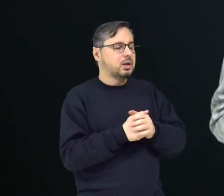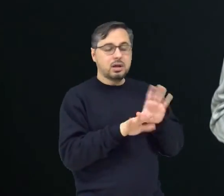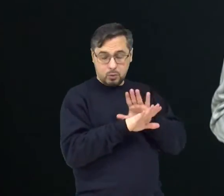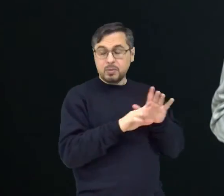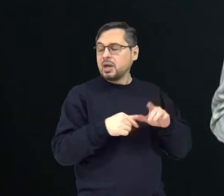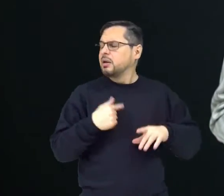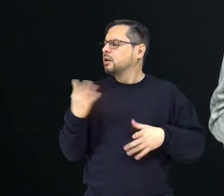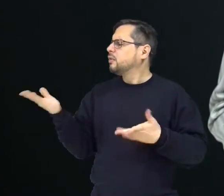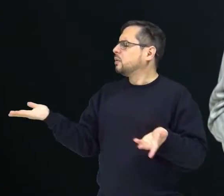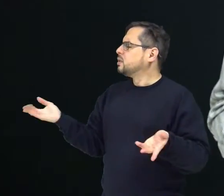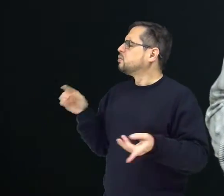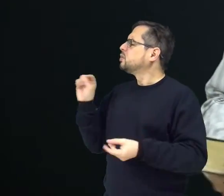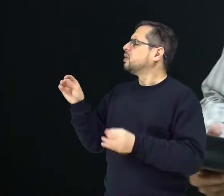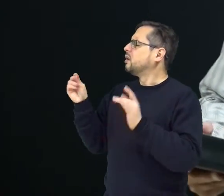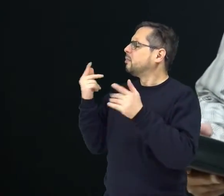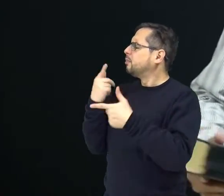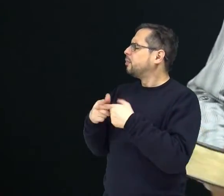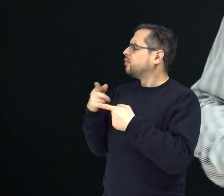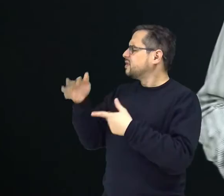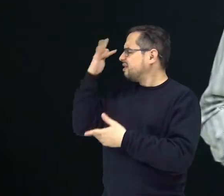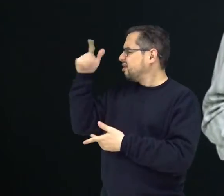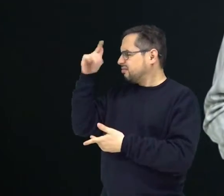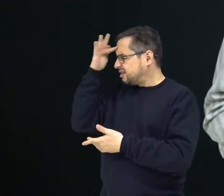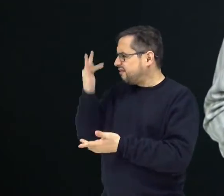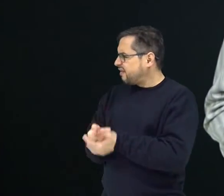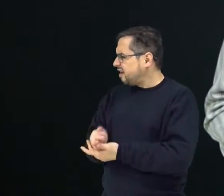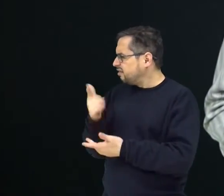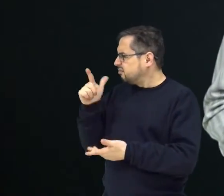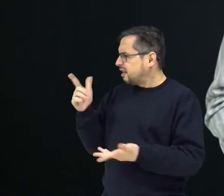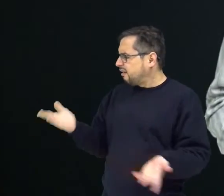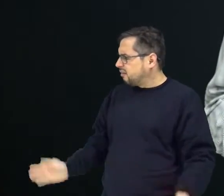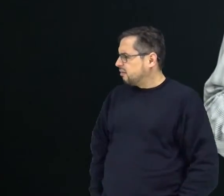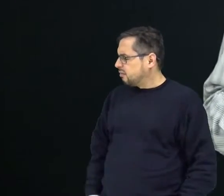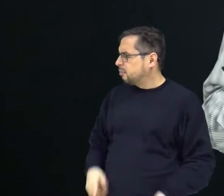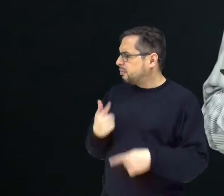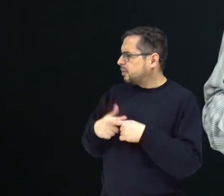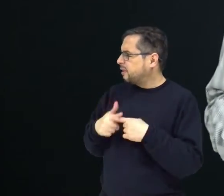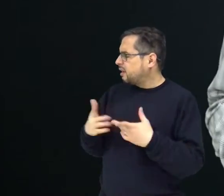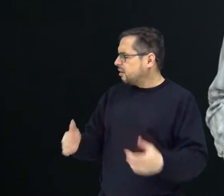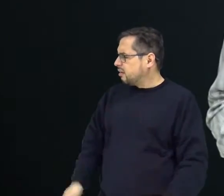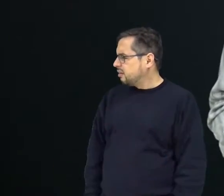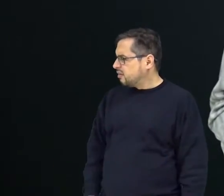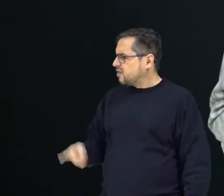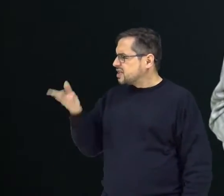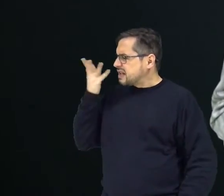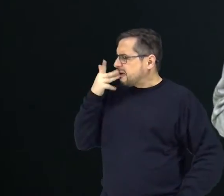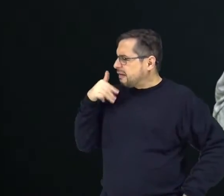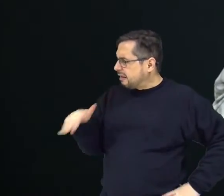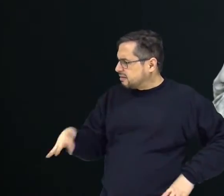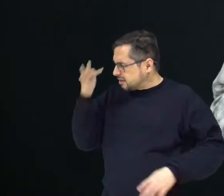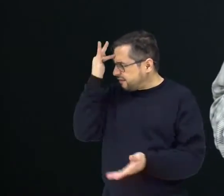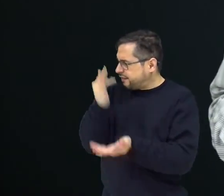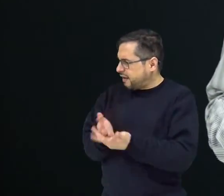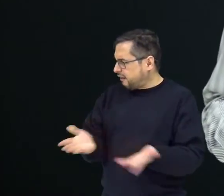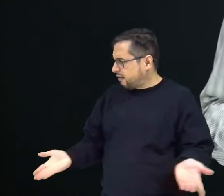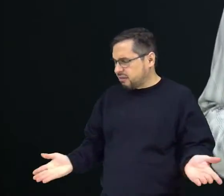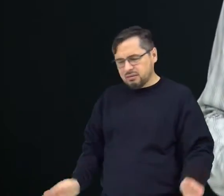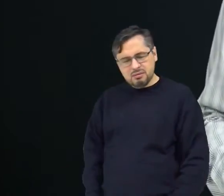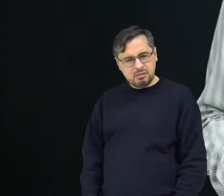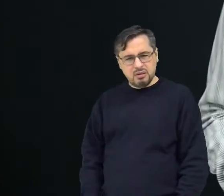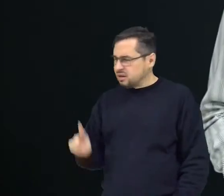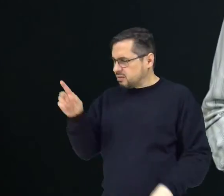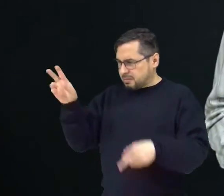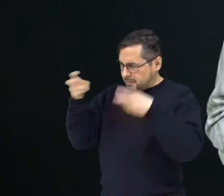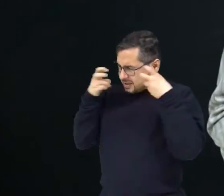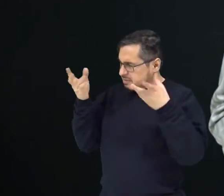discípulos: por que vocês não têm fé? Por que vocês são tão infantis na fé? Por que ainda não